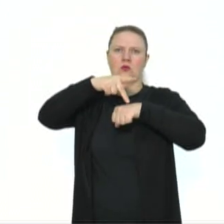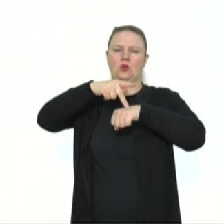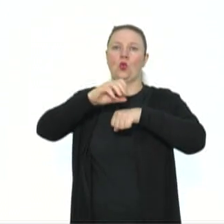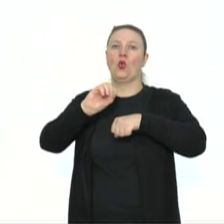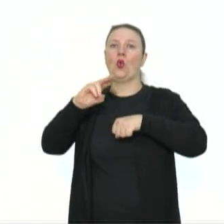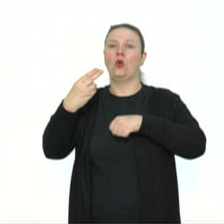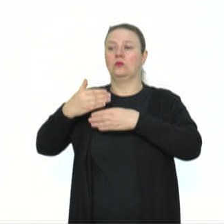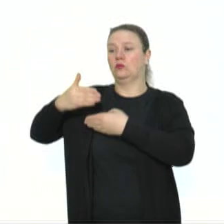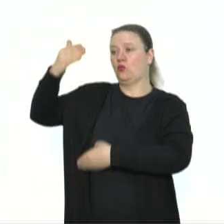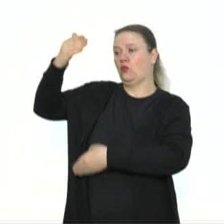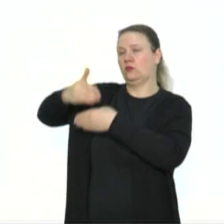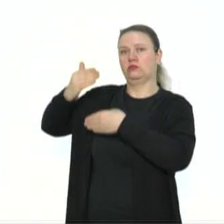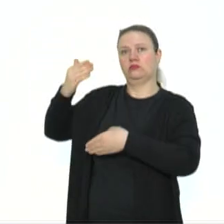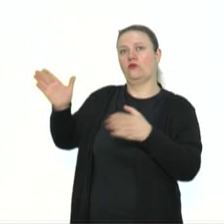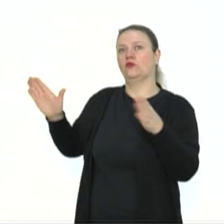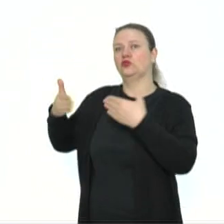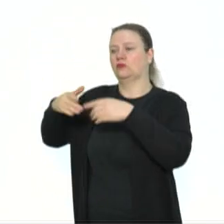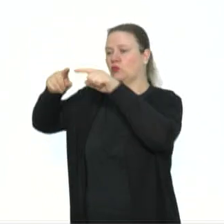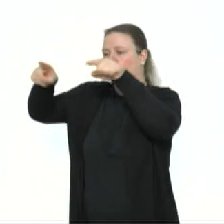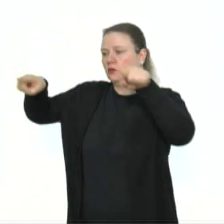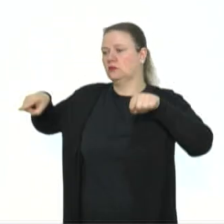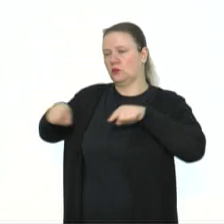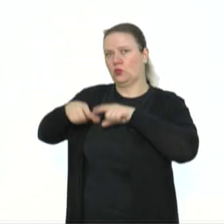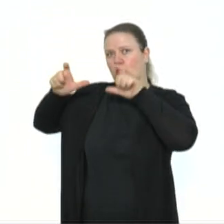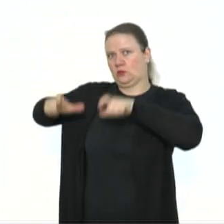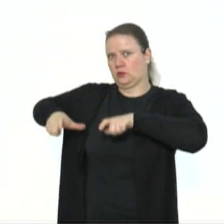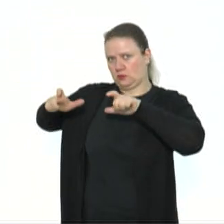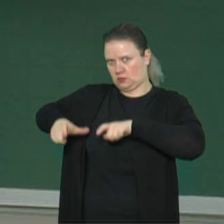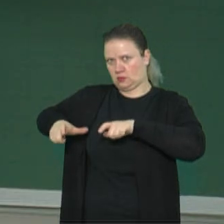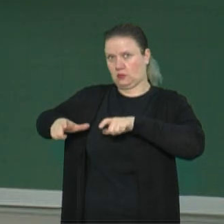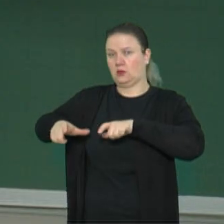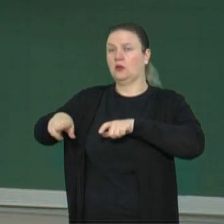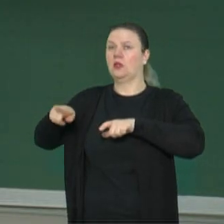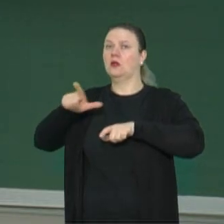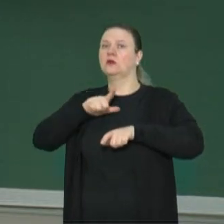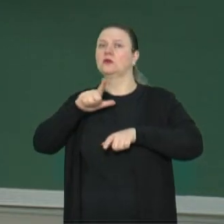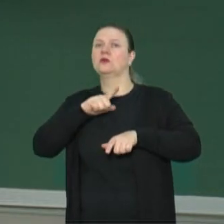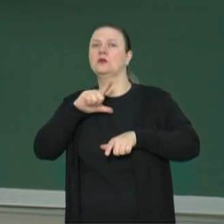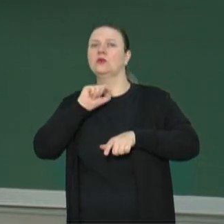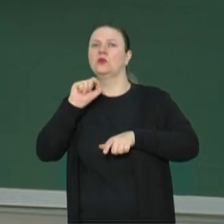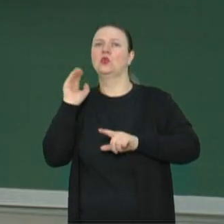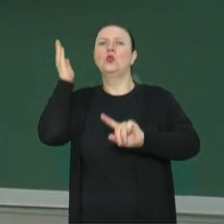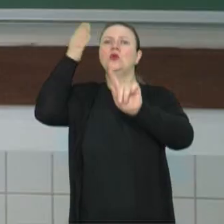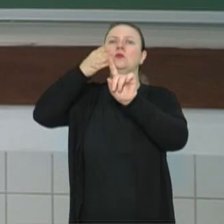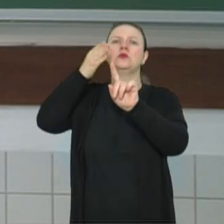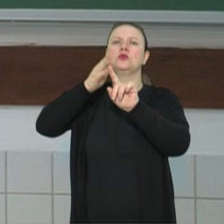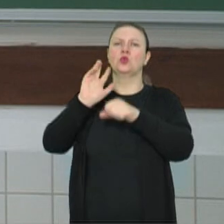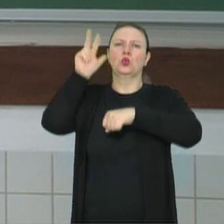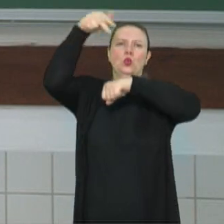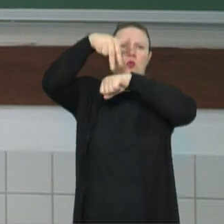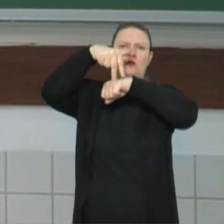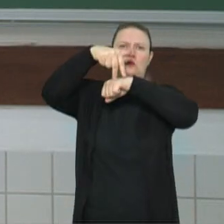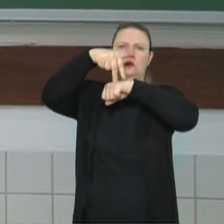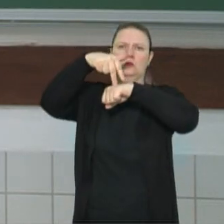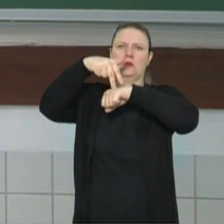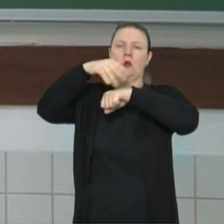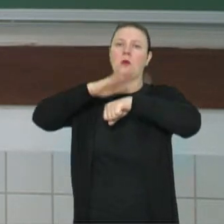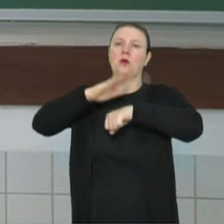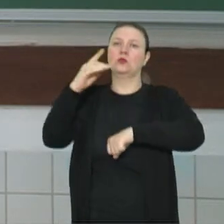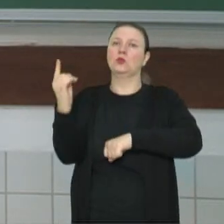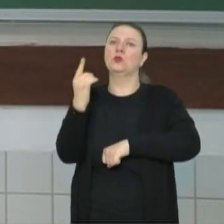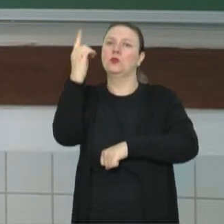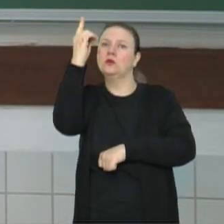de um muro de escalada. Então é uma técnica desportiva, né? Que a ideia é atingir o cume ou ponto mais alto